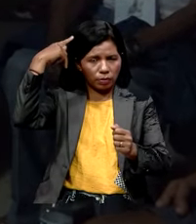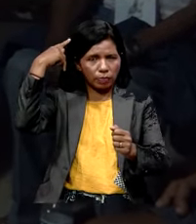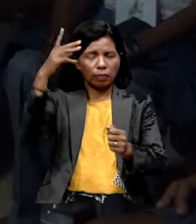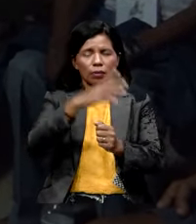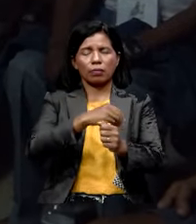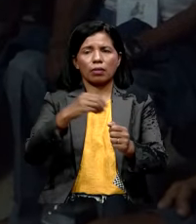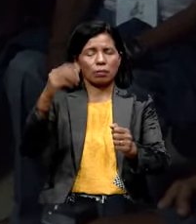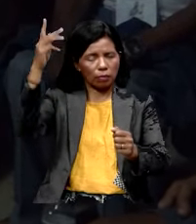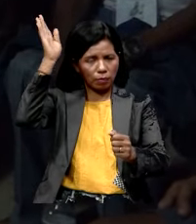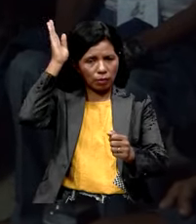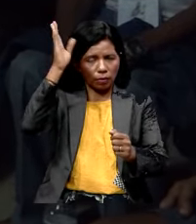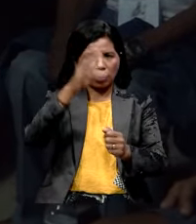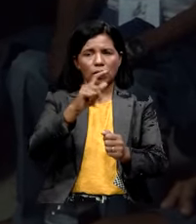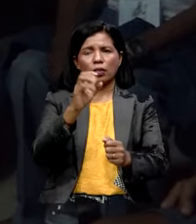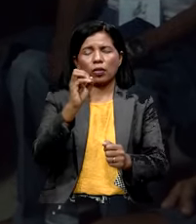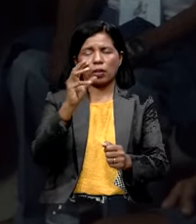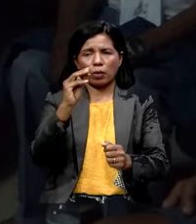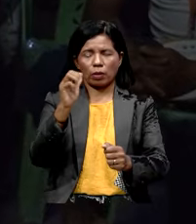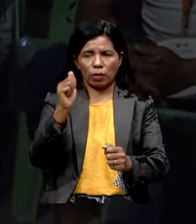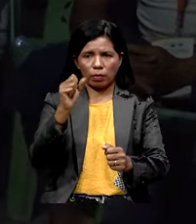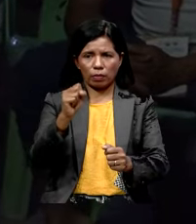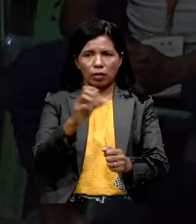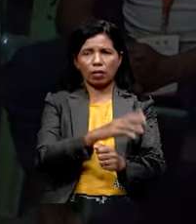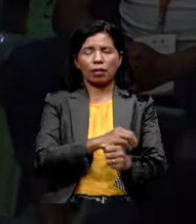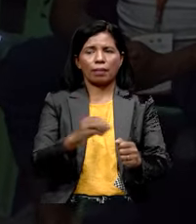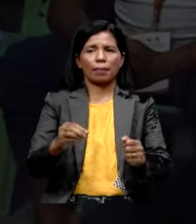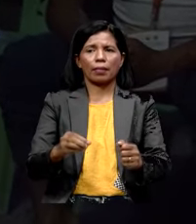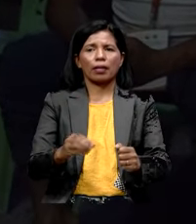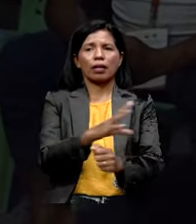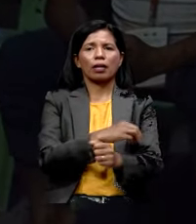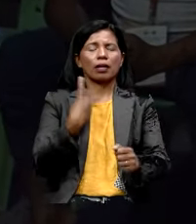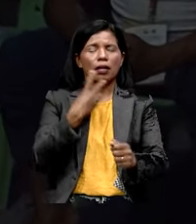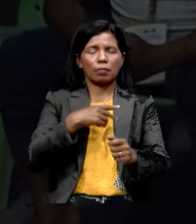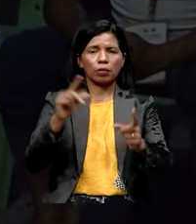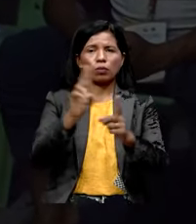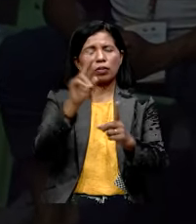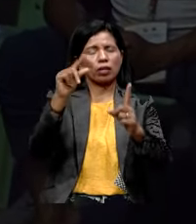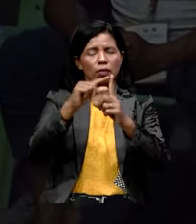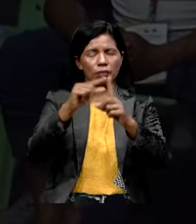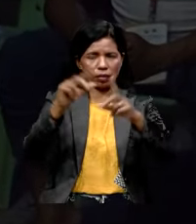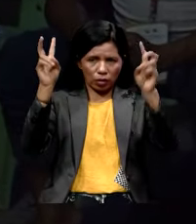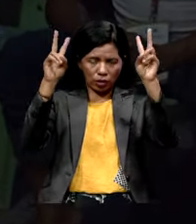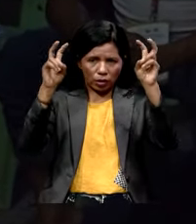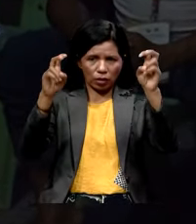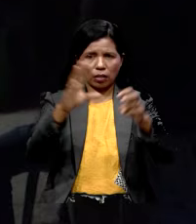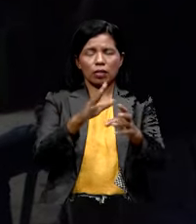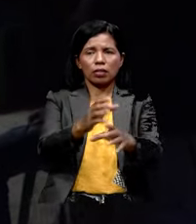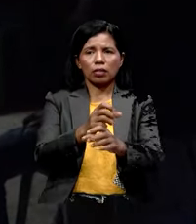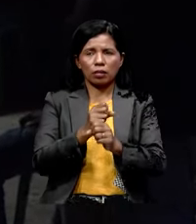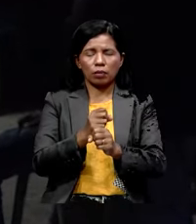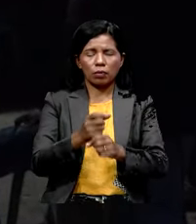viceprimero señor ministro Tomás Cabral, katak, olik ne, se regala ida da huluk ne, ho ni título, simu